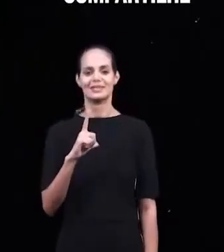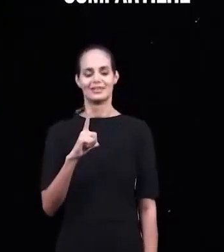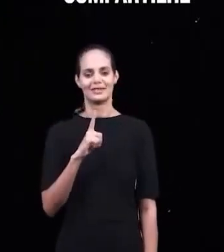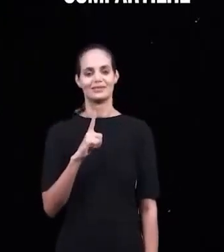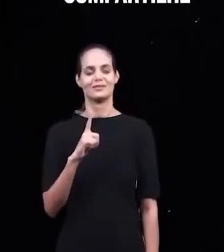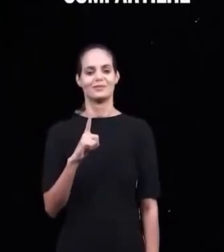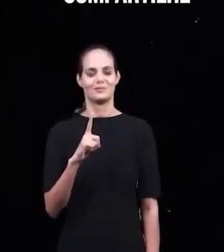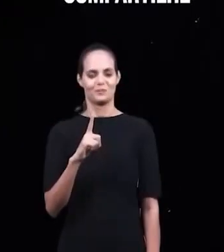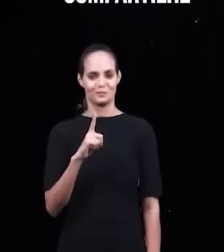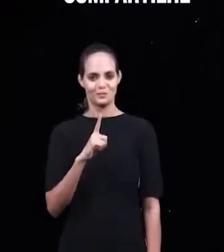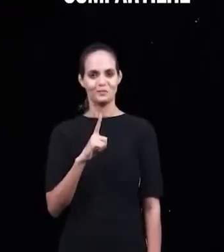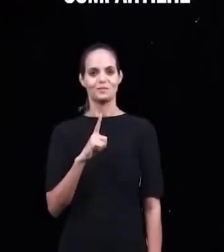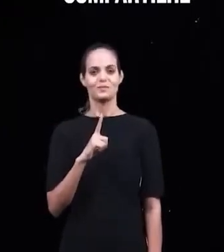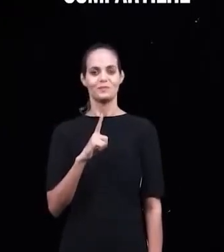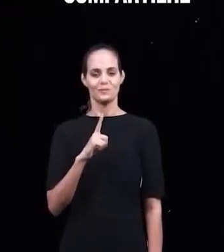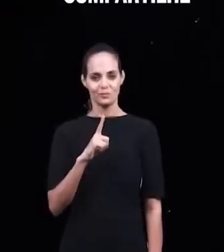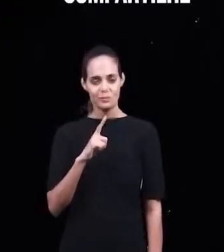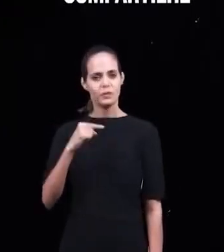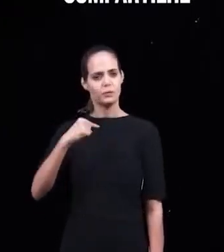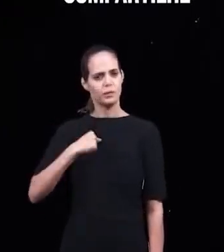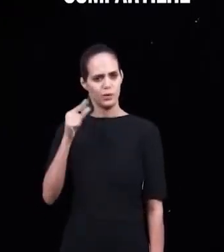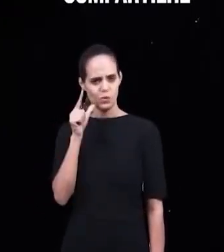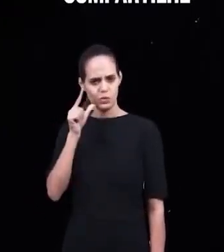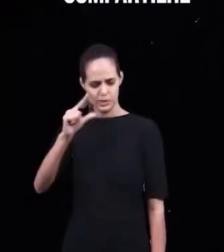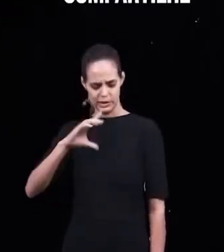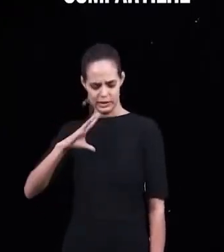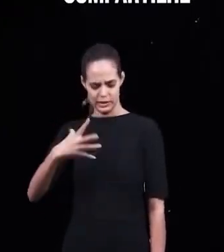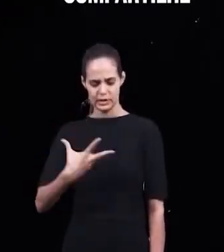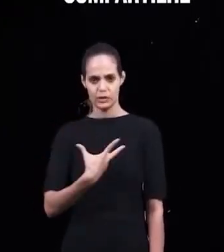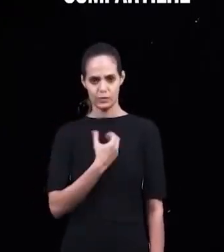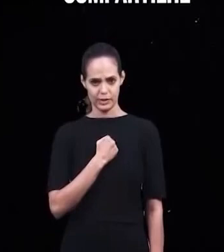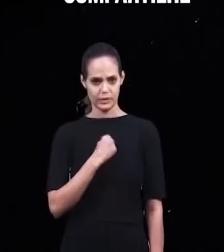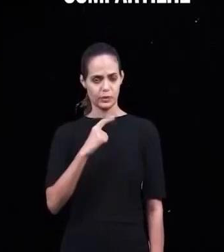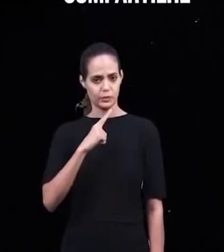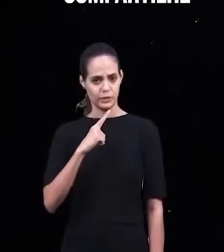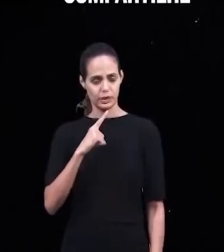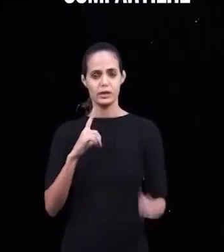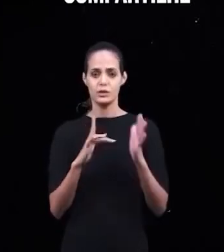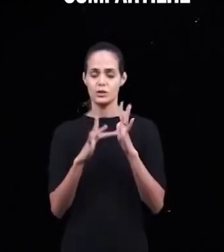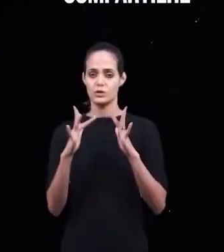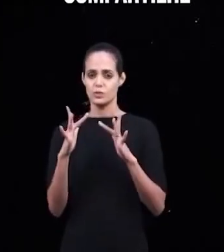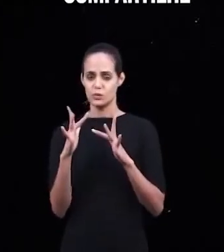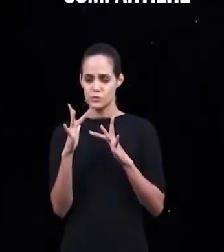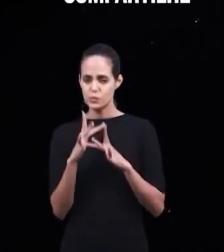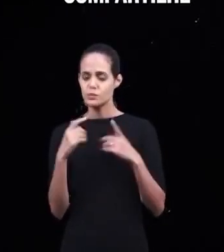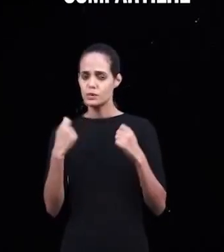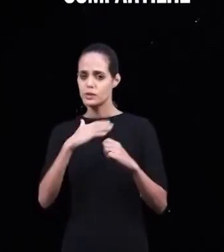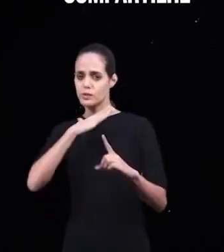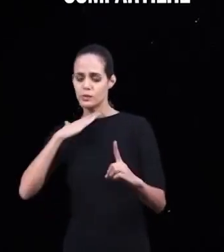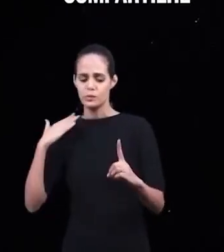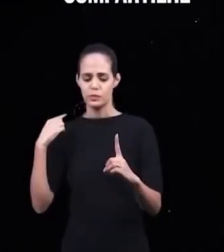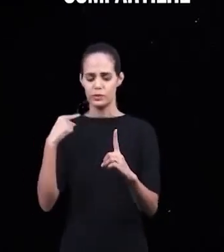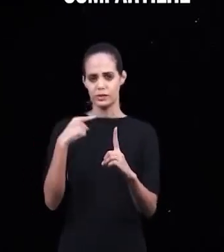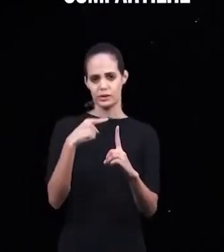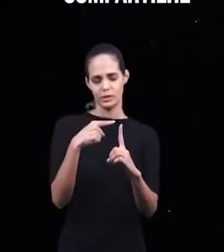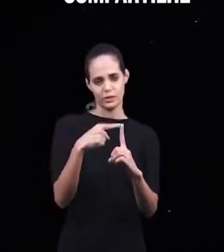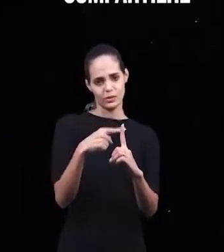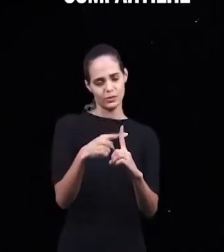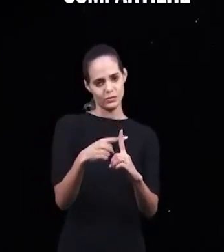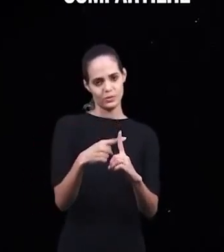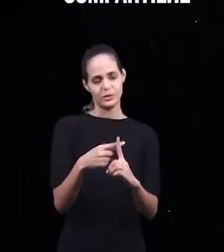feliz. Pra me encontrar, perdeu sua vida,